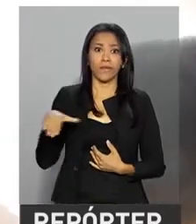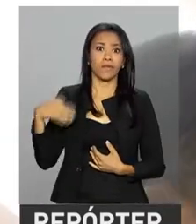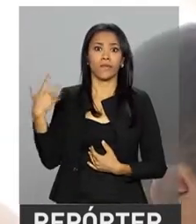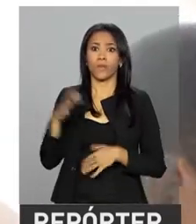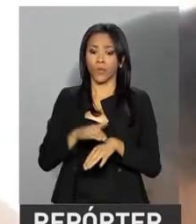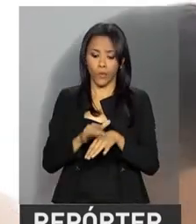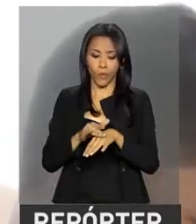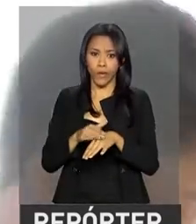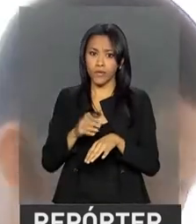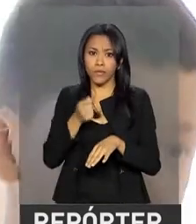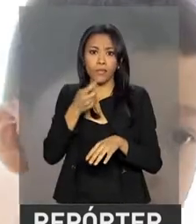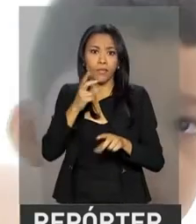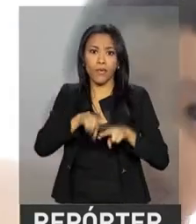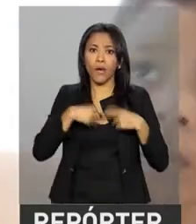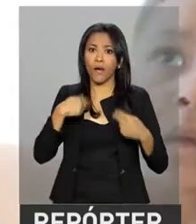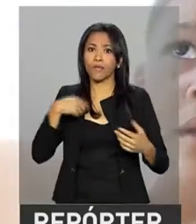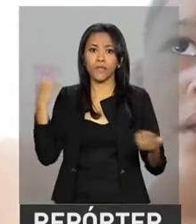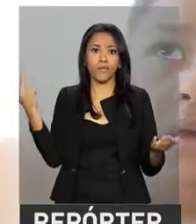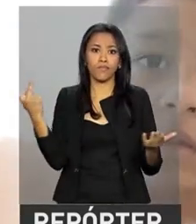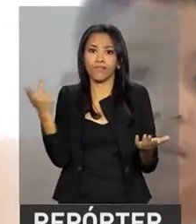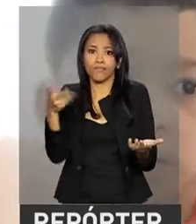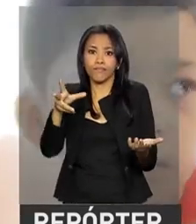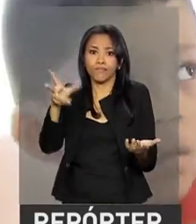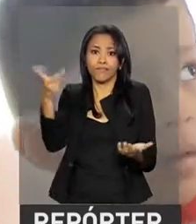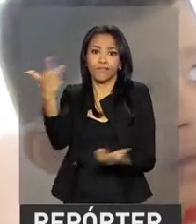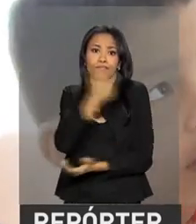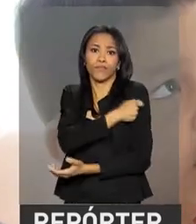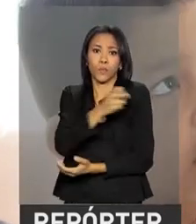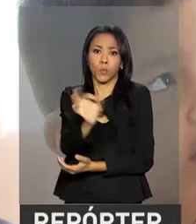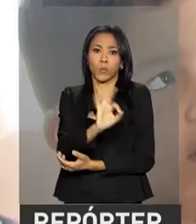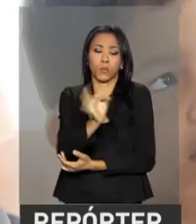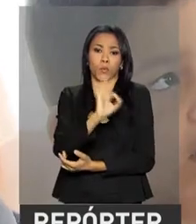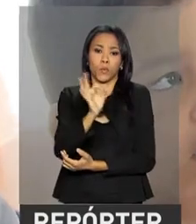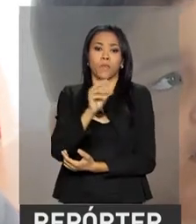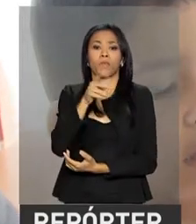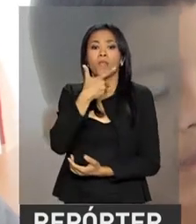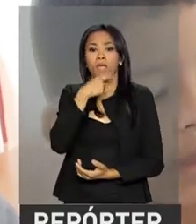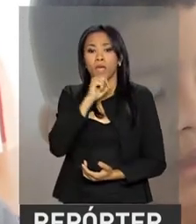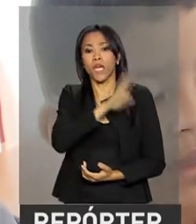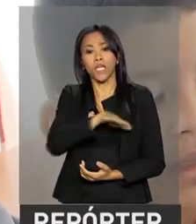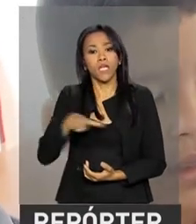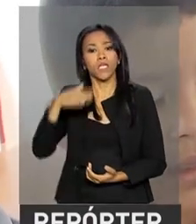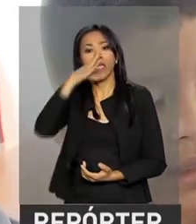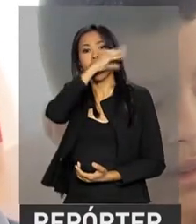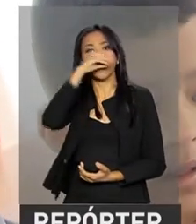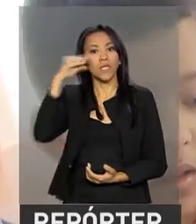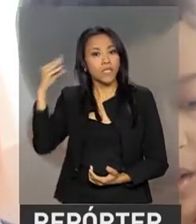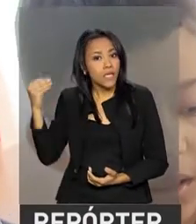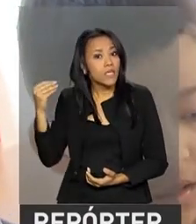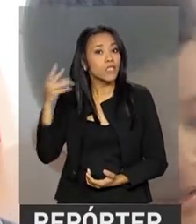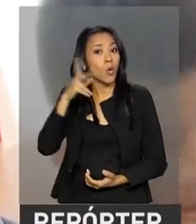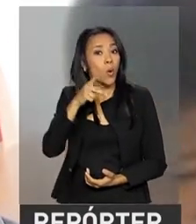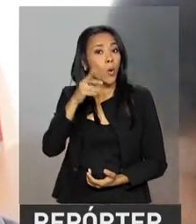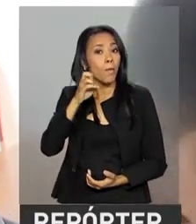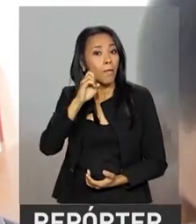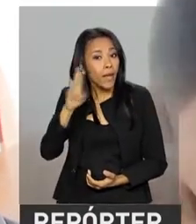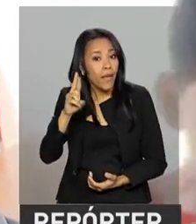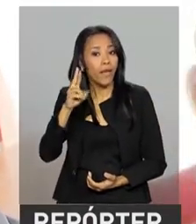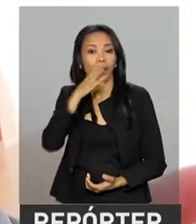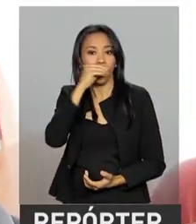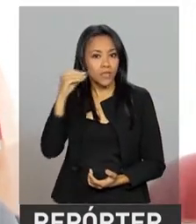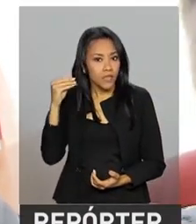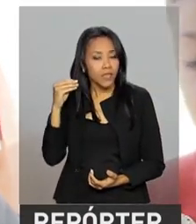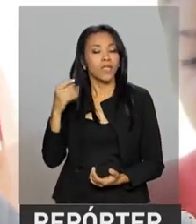tomar a vacina então quem é quem é este o edson leite é piada gente então